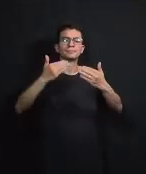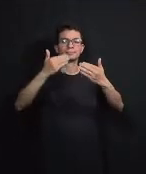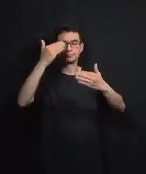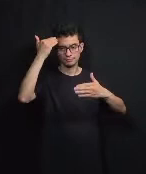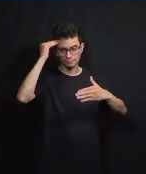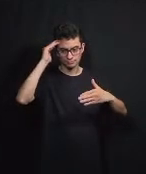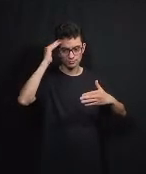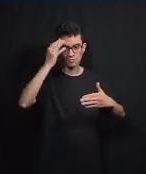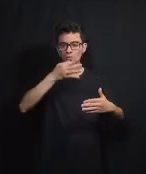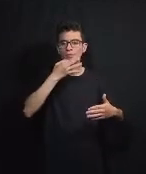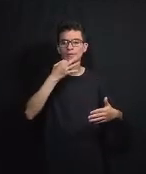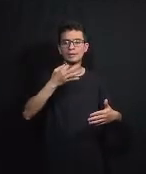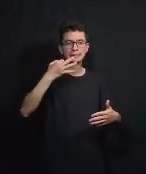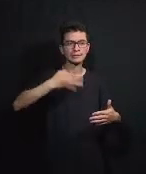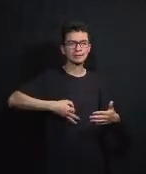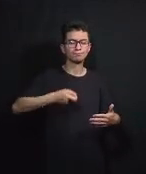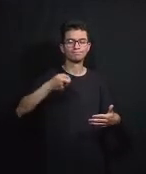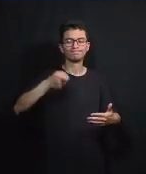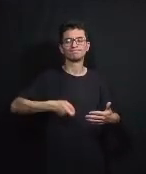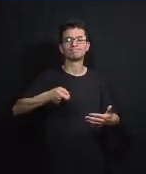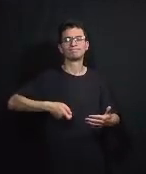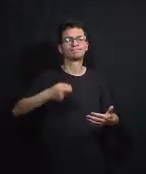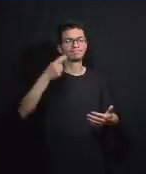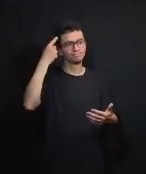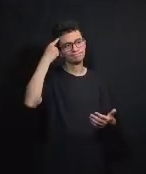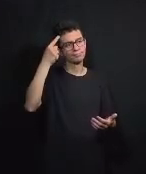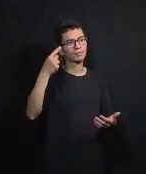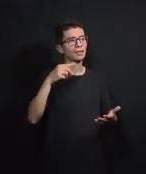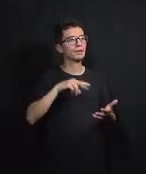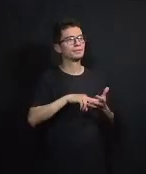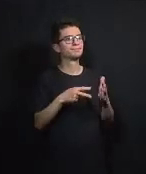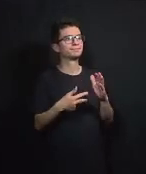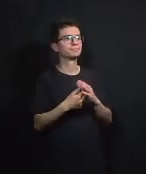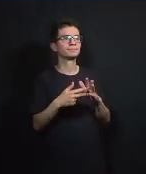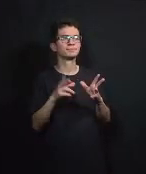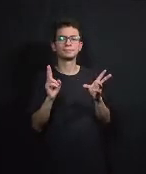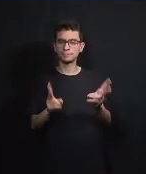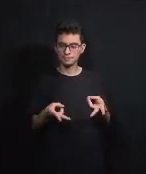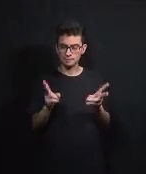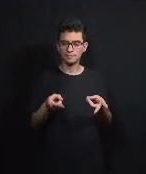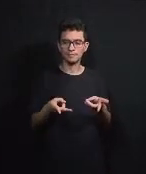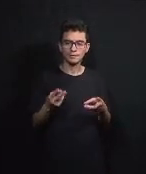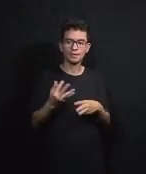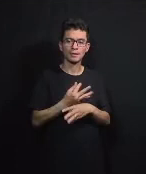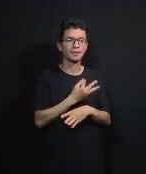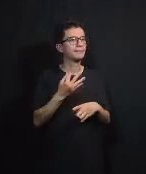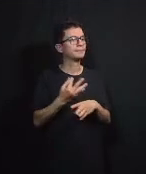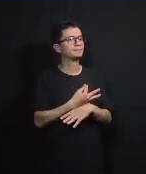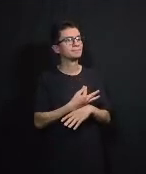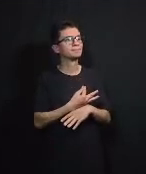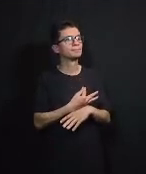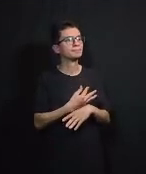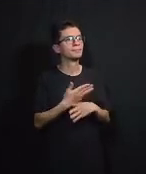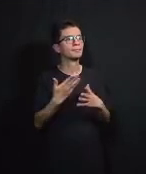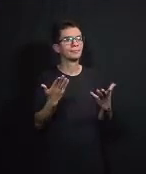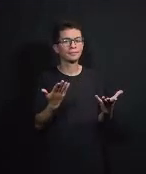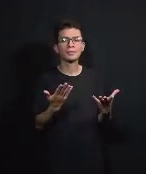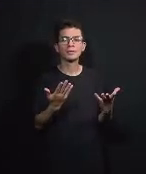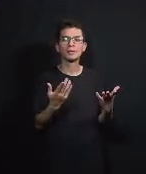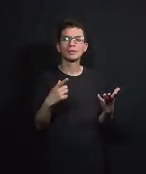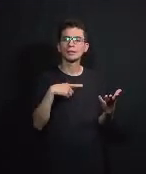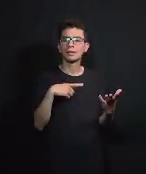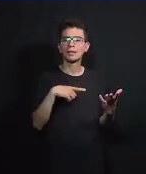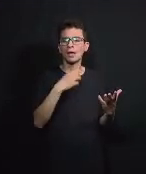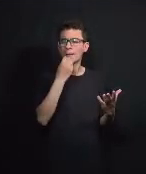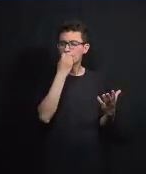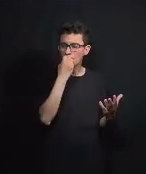política autoritária. Isto vai permanecer, essa resistência? Os sinais não são muito